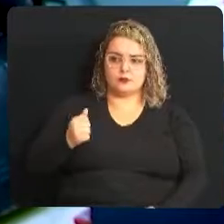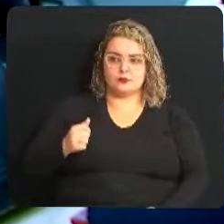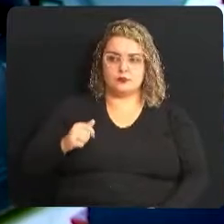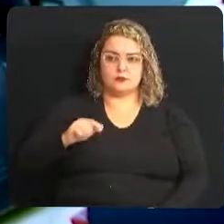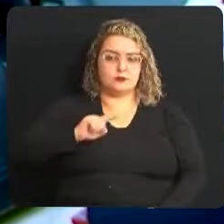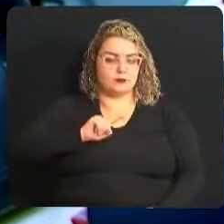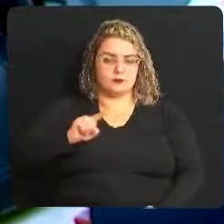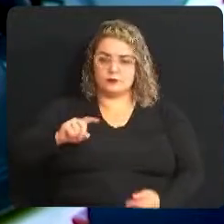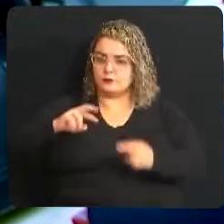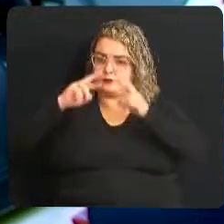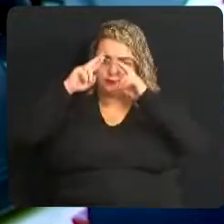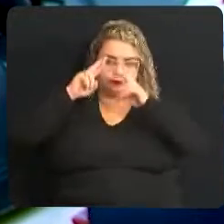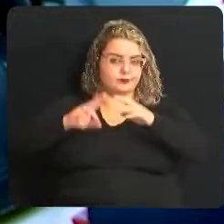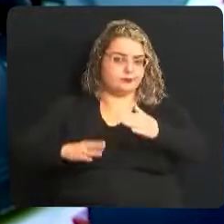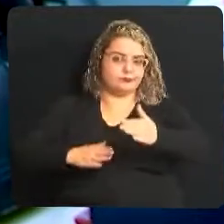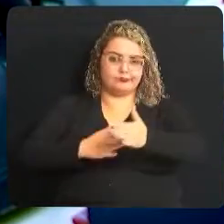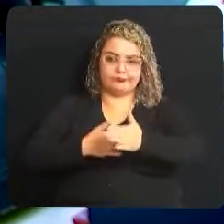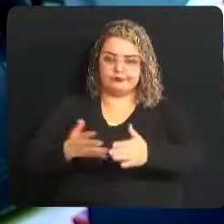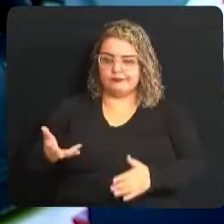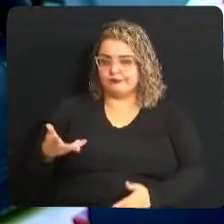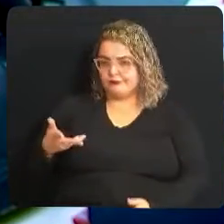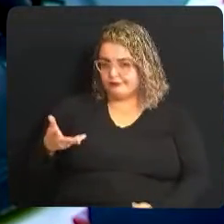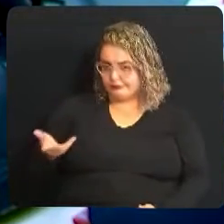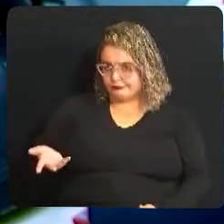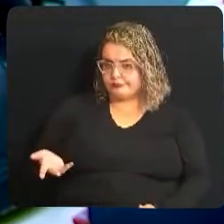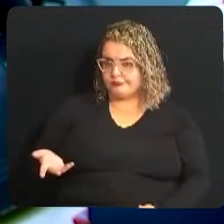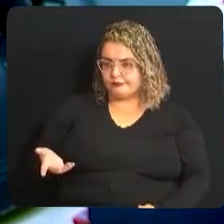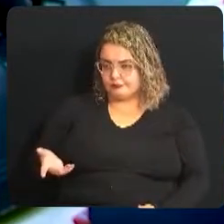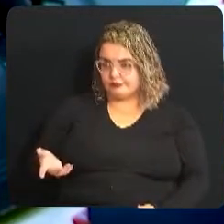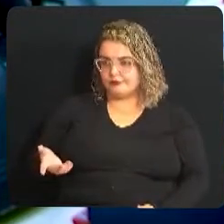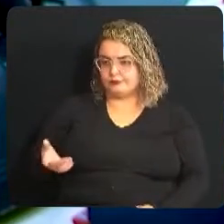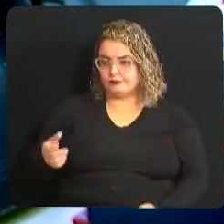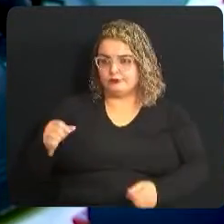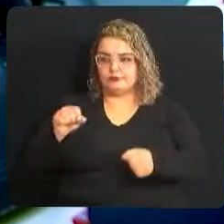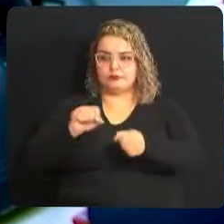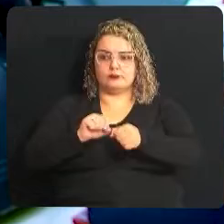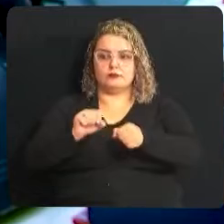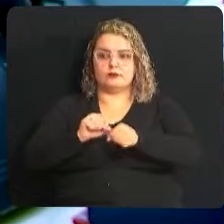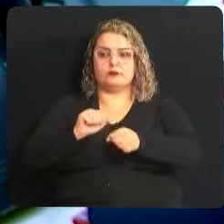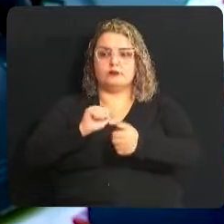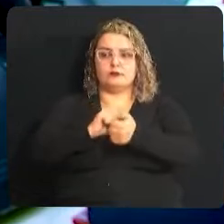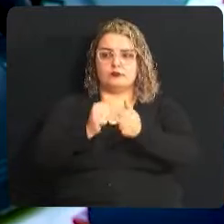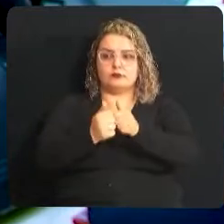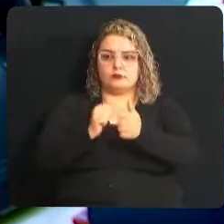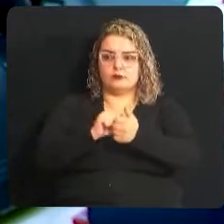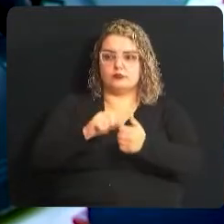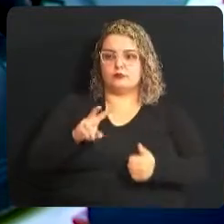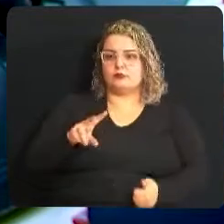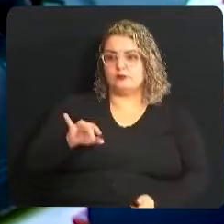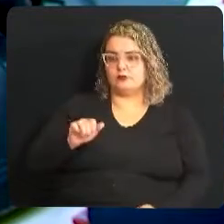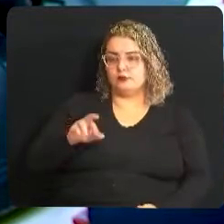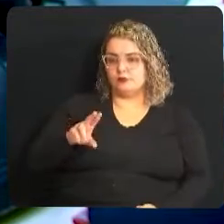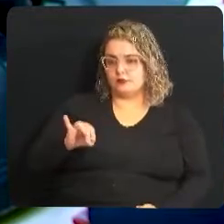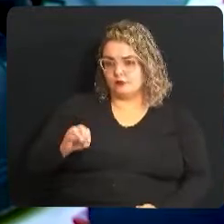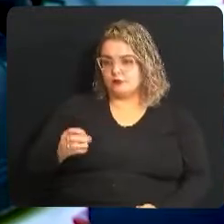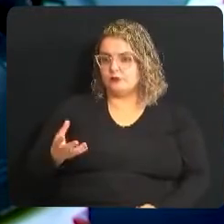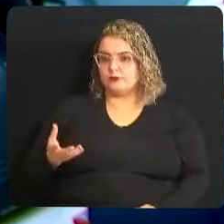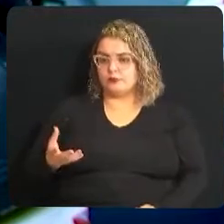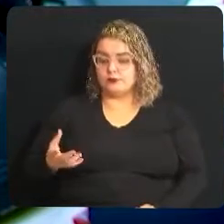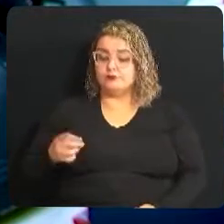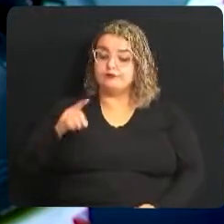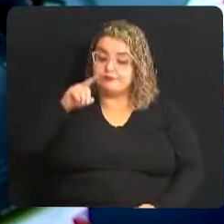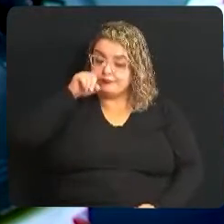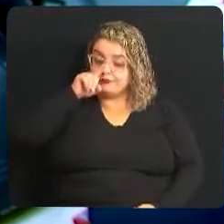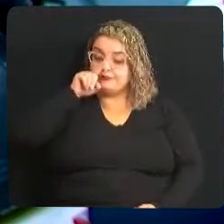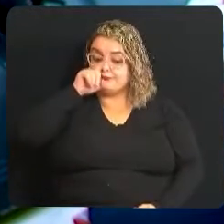a velocidade, limite de velocidade. Está sendo feita uma reformulação no viário e está um ponto de